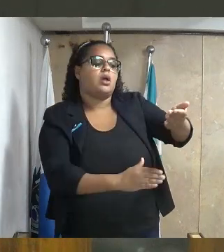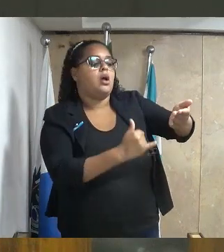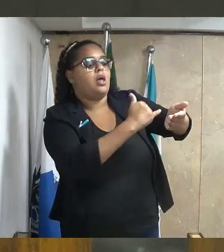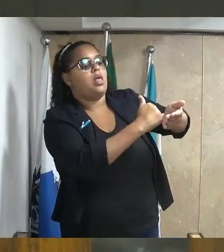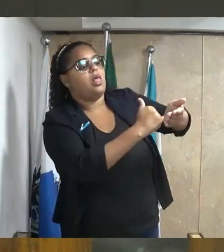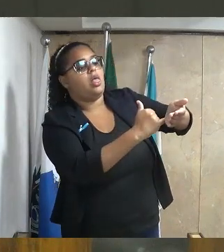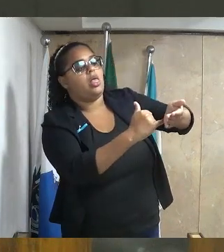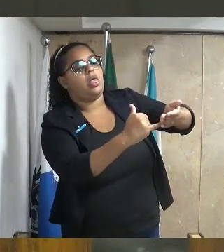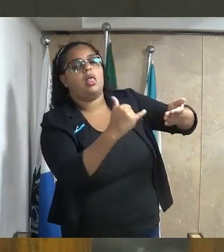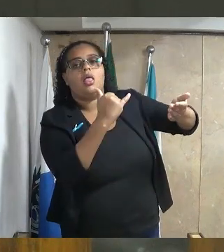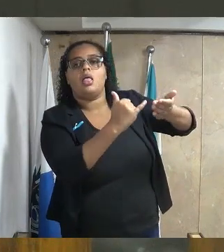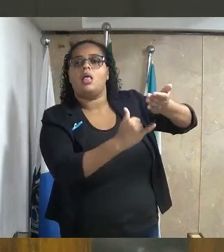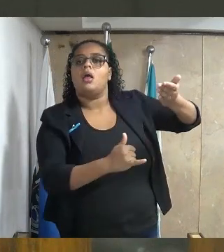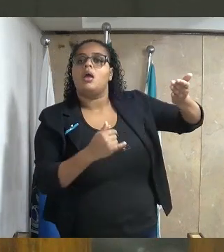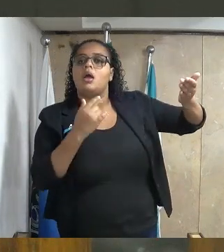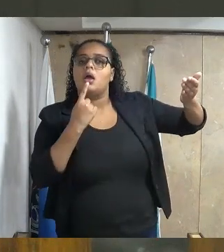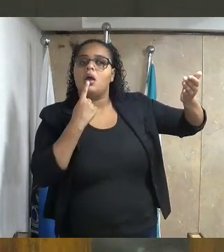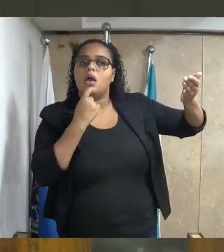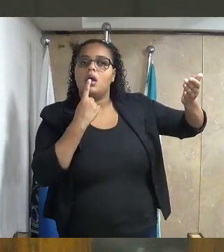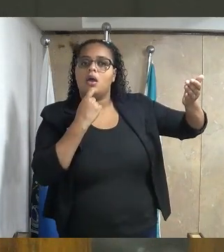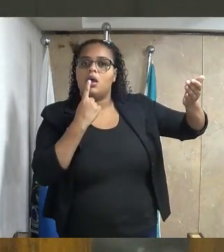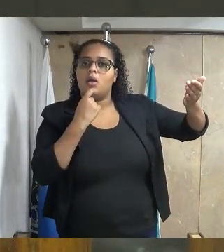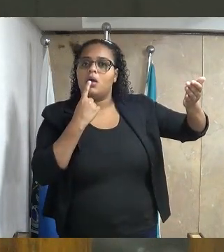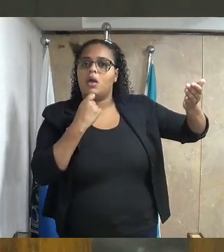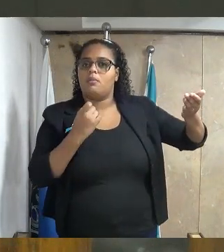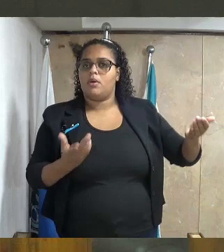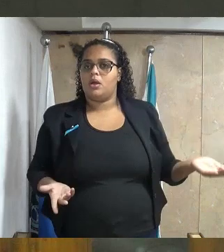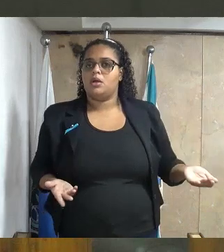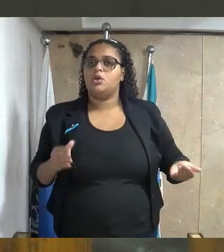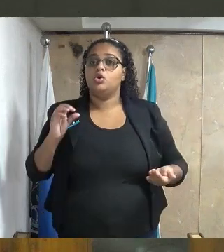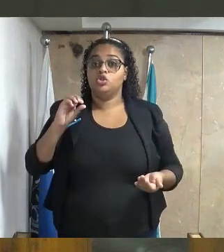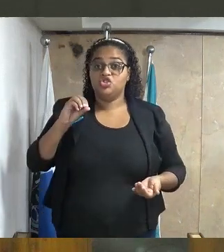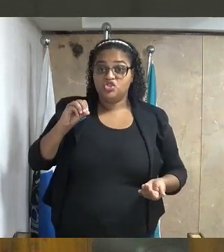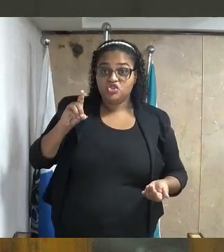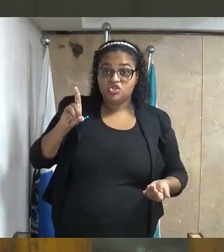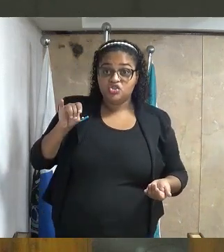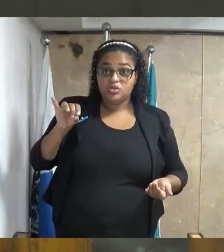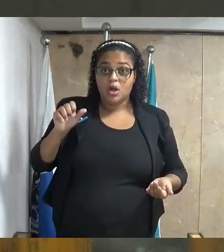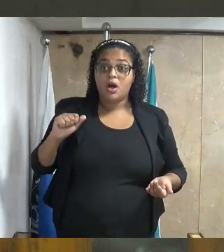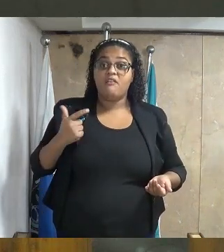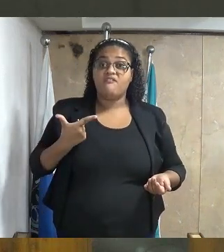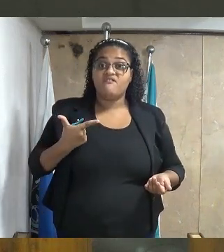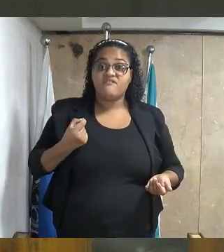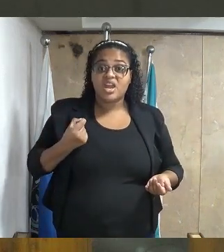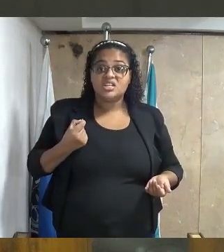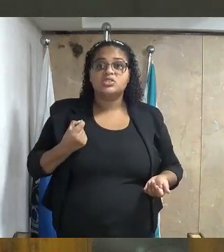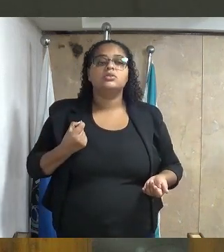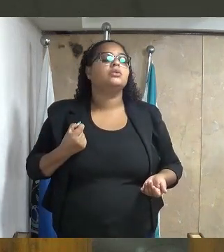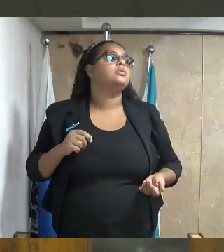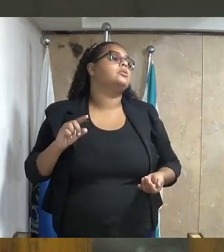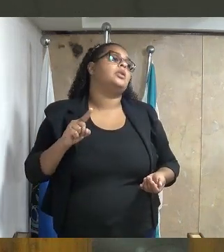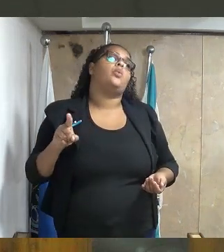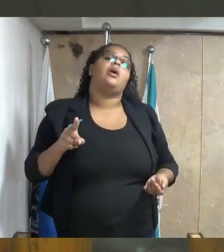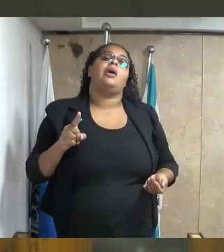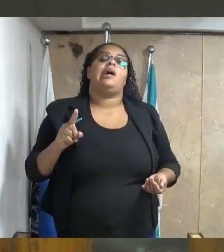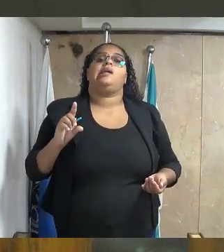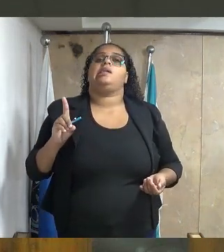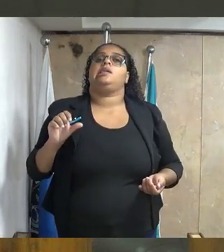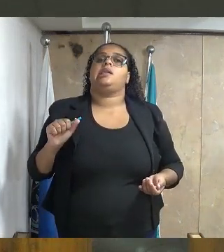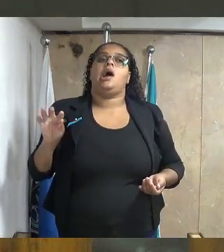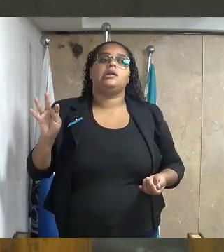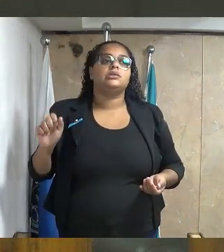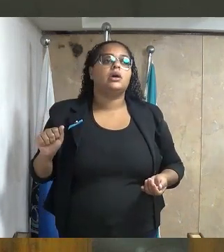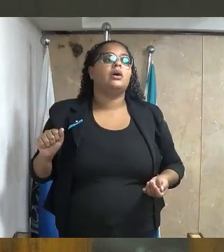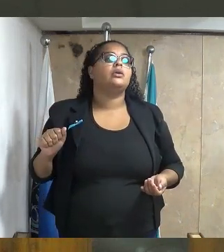vermelho. Então, o dia 20 não é uma data para